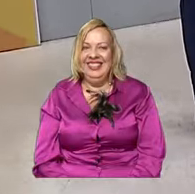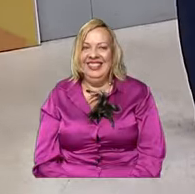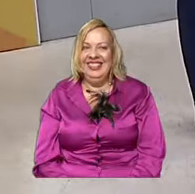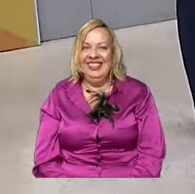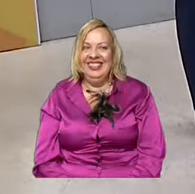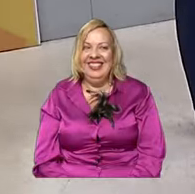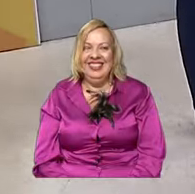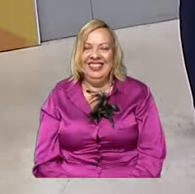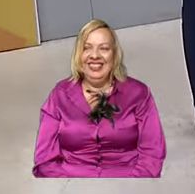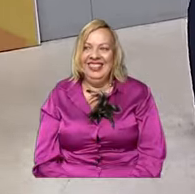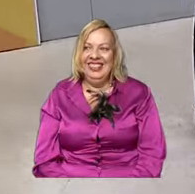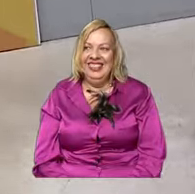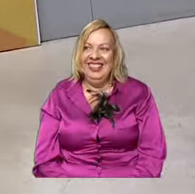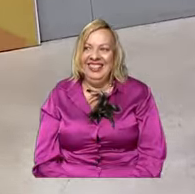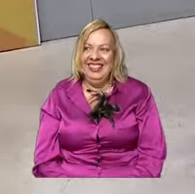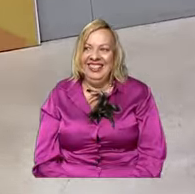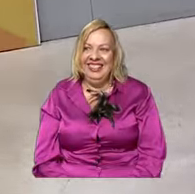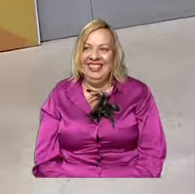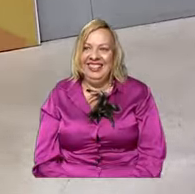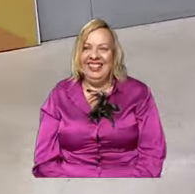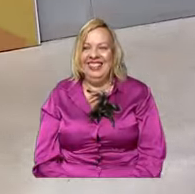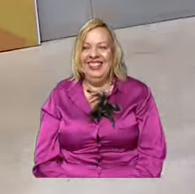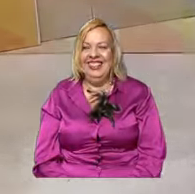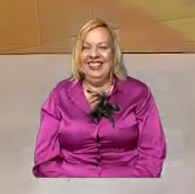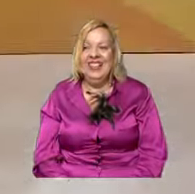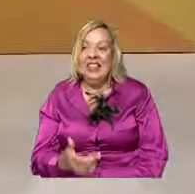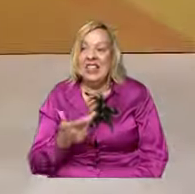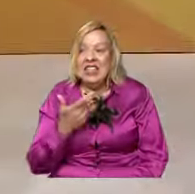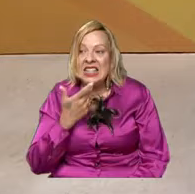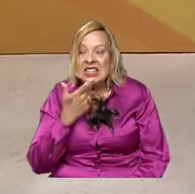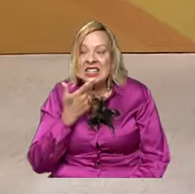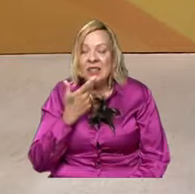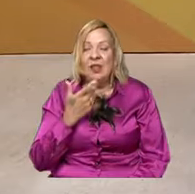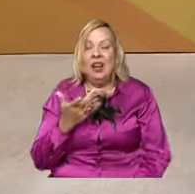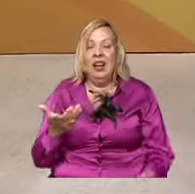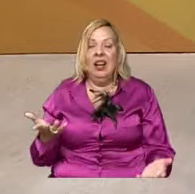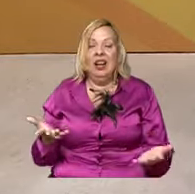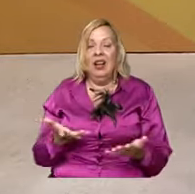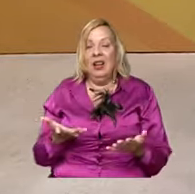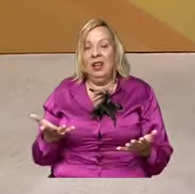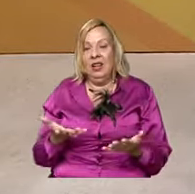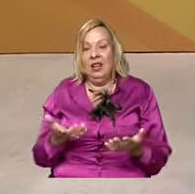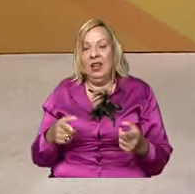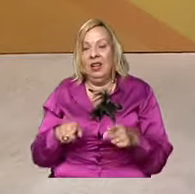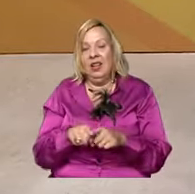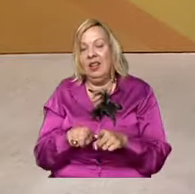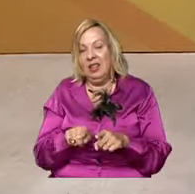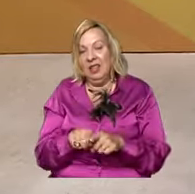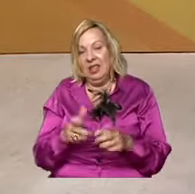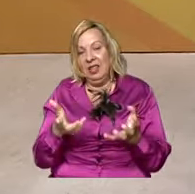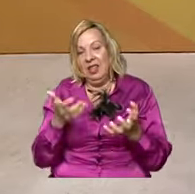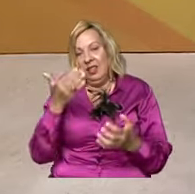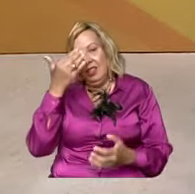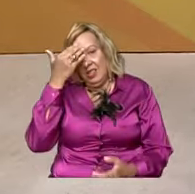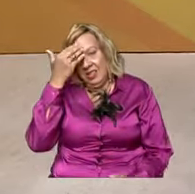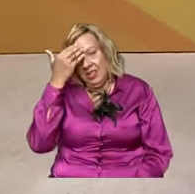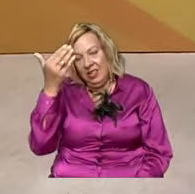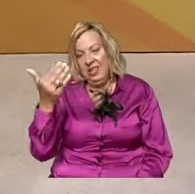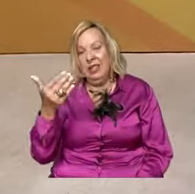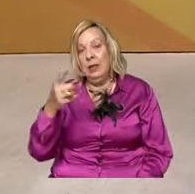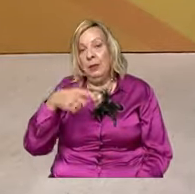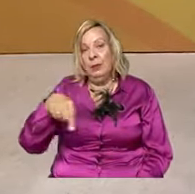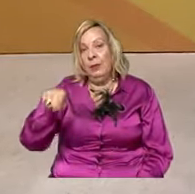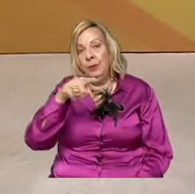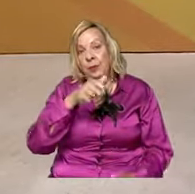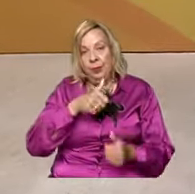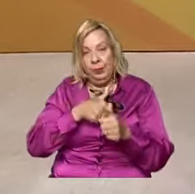ó, despeitado com os meninos, vou falar o quê, né, gente? Ó, vou dizer pra vocês, quero agradecer também, né, a todos